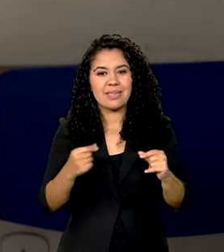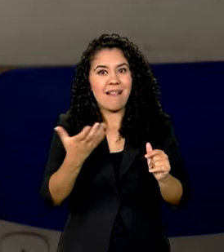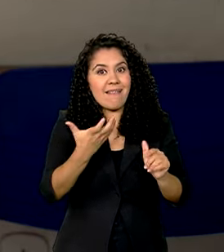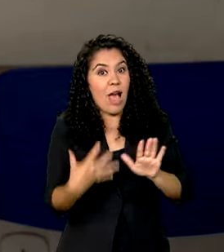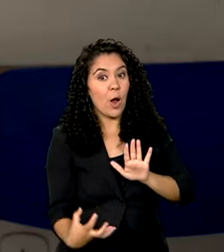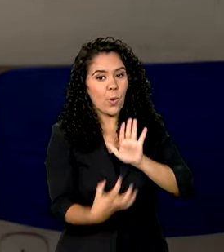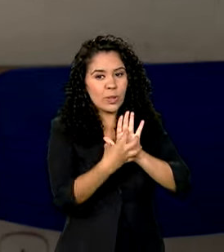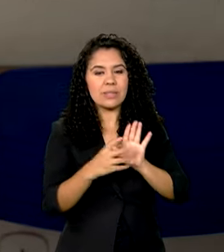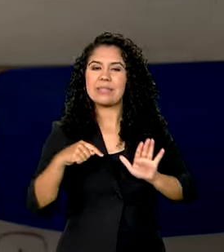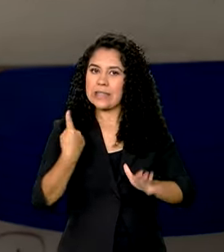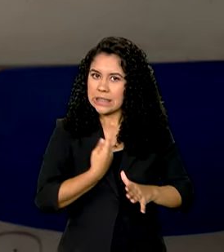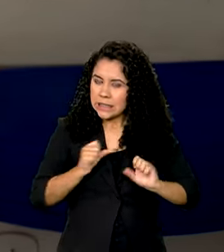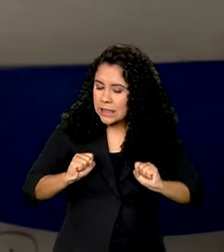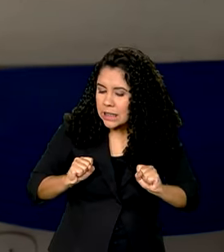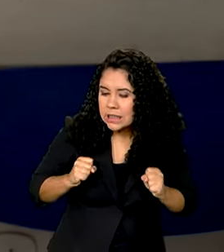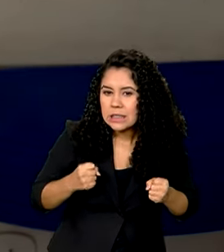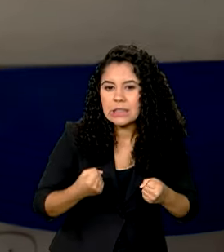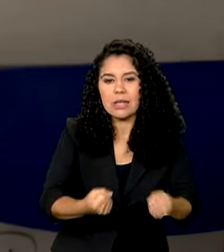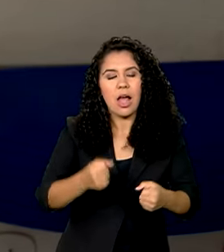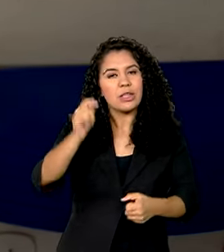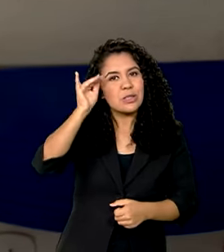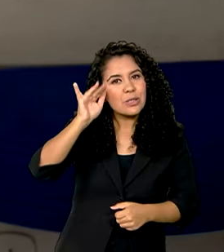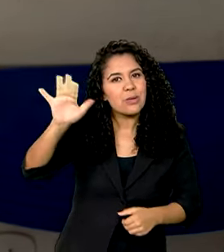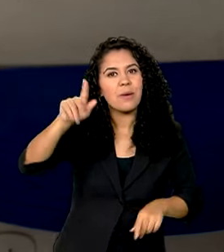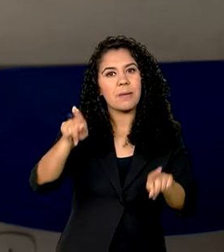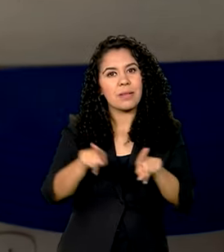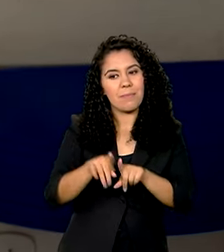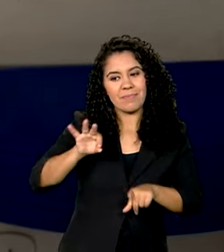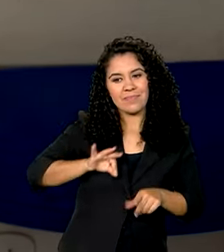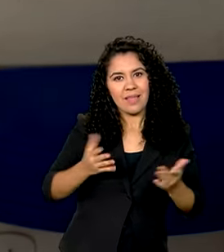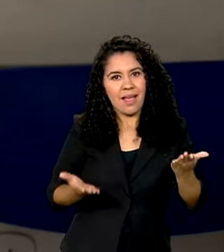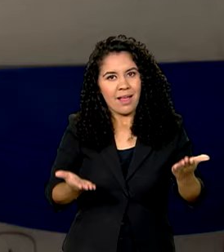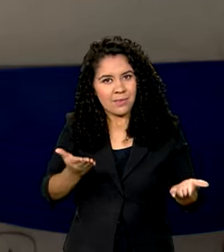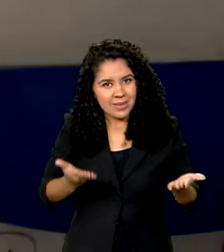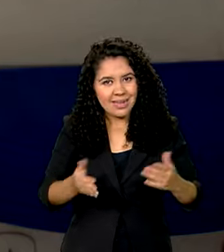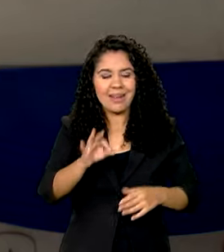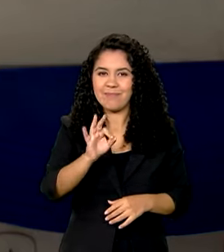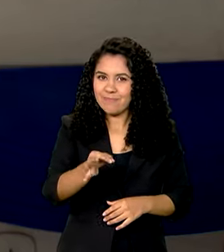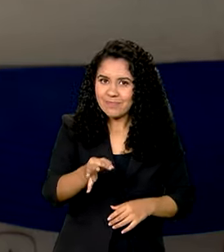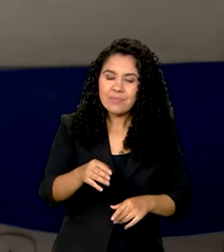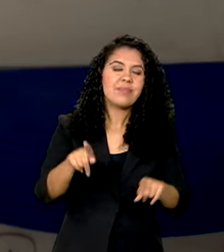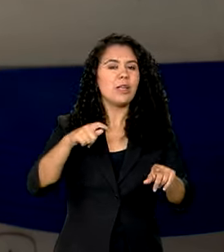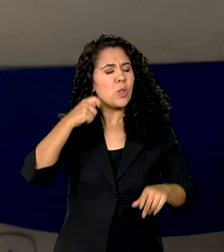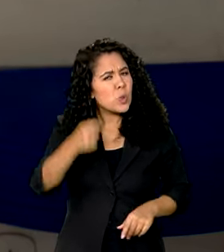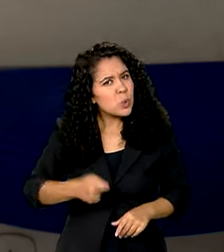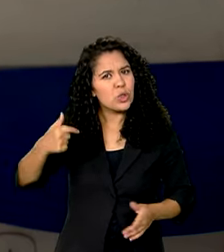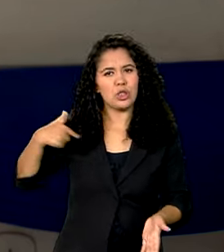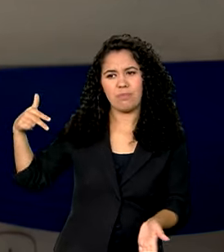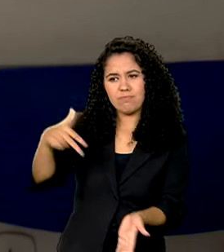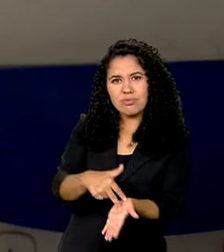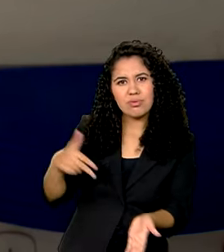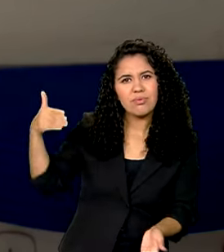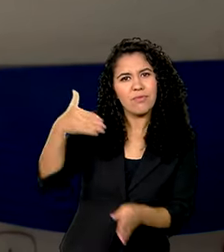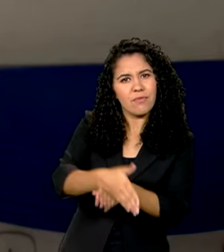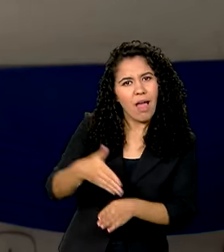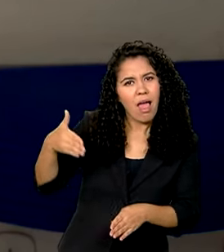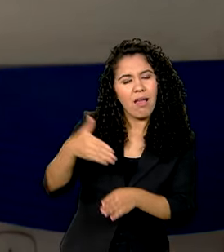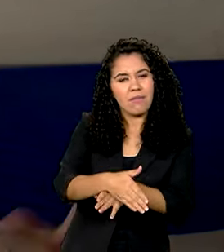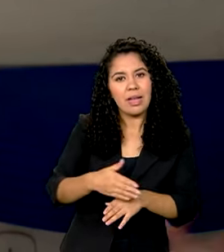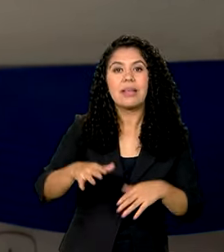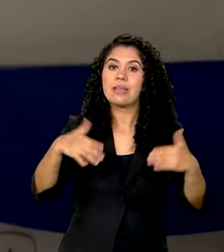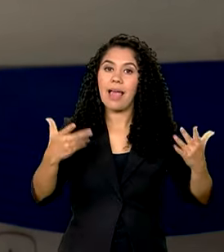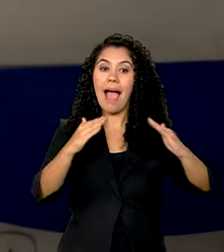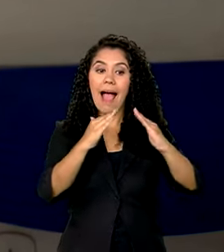Então, a gente está correndo atrás desse sonho da estabilidade, principalmente. E todo dia eu estou aqui dando estudada. E a Casa da